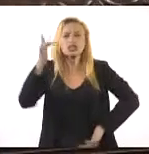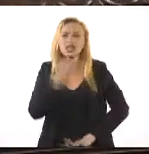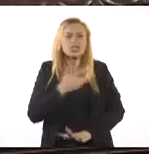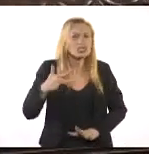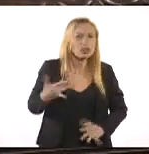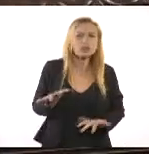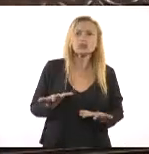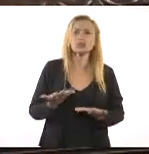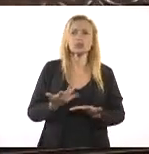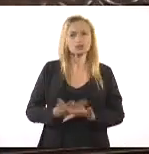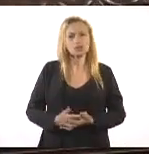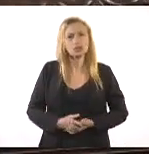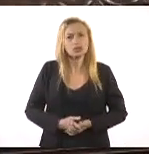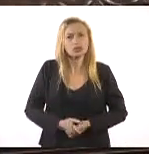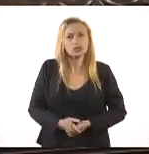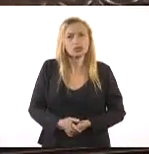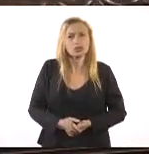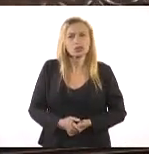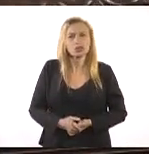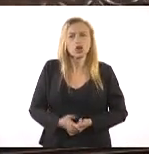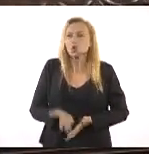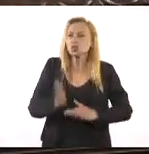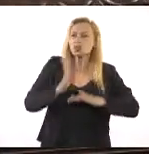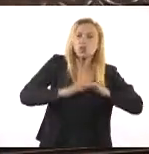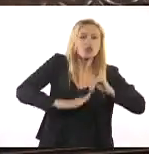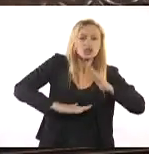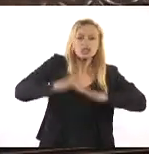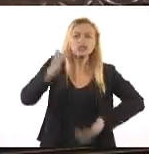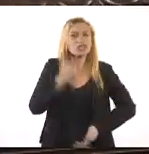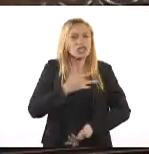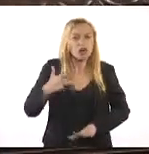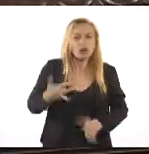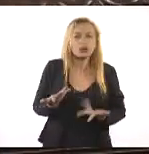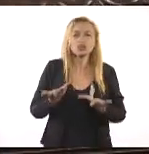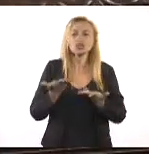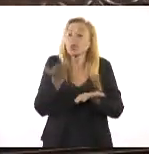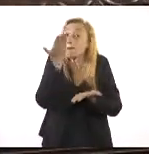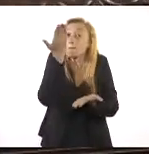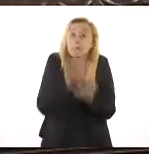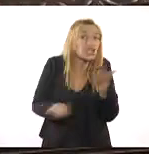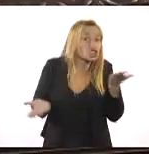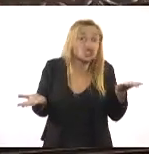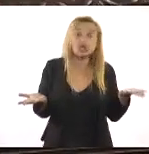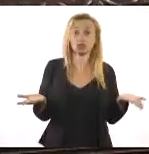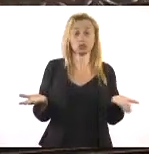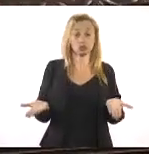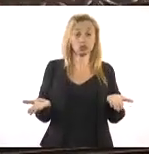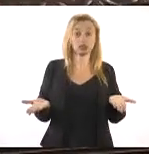saúde. Os profissionais de saúde estão perdidos.